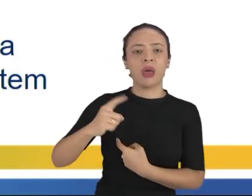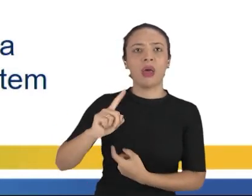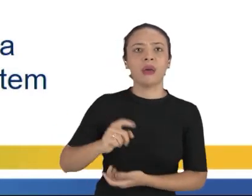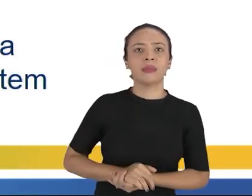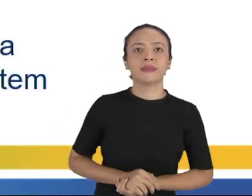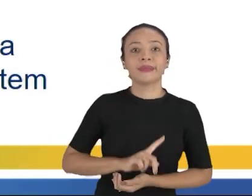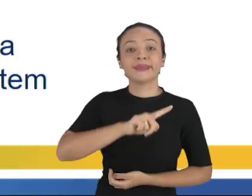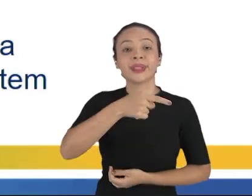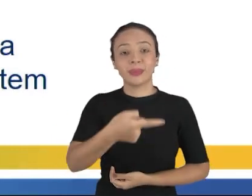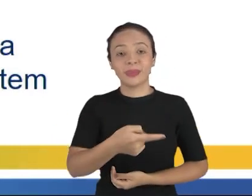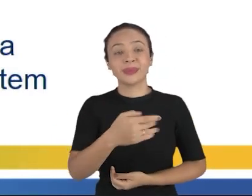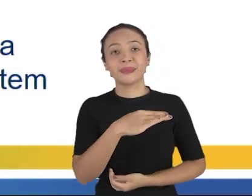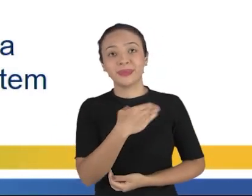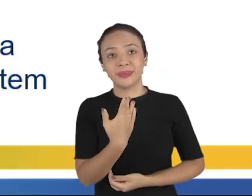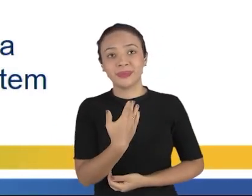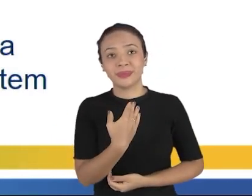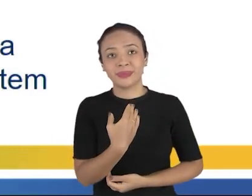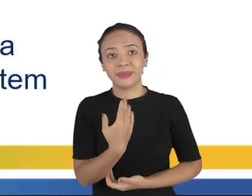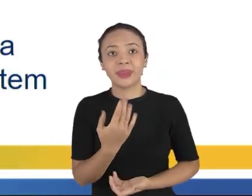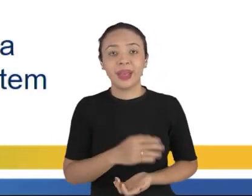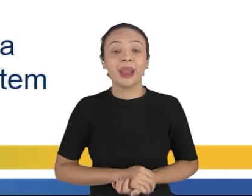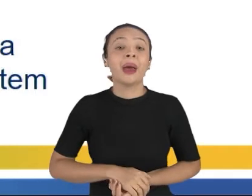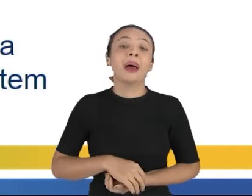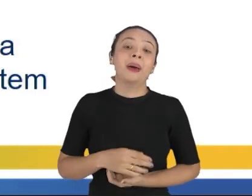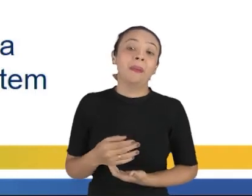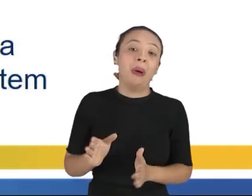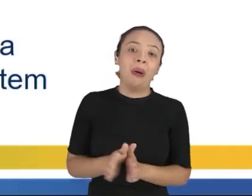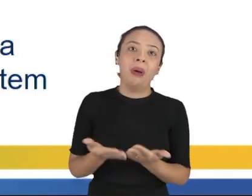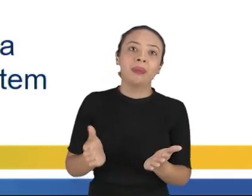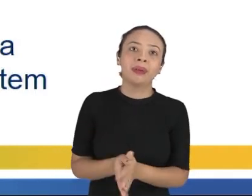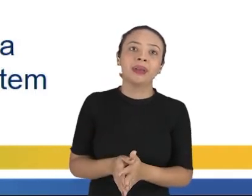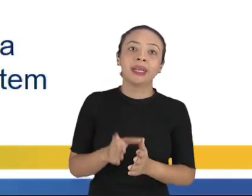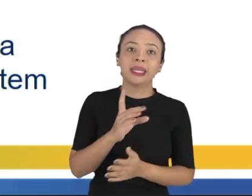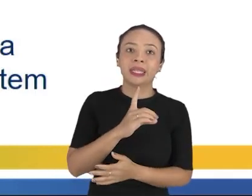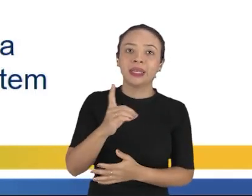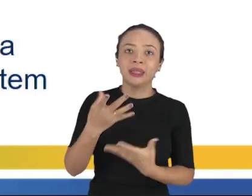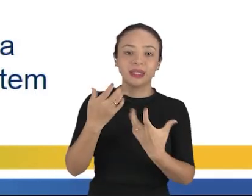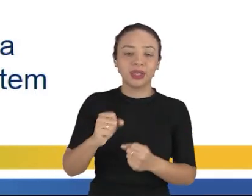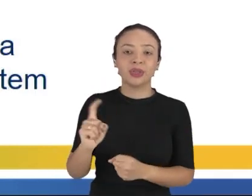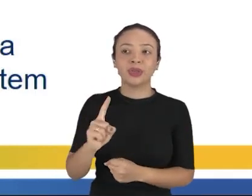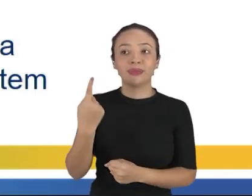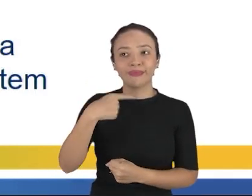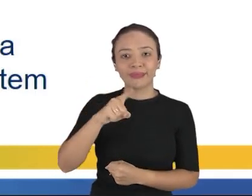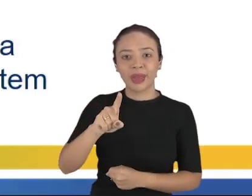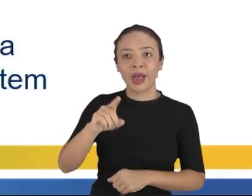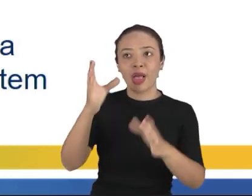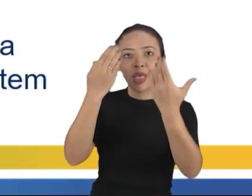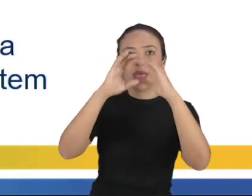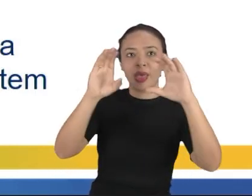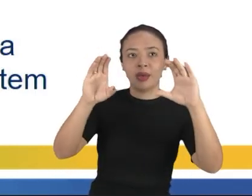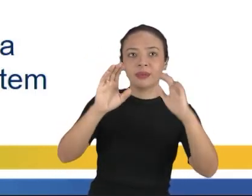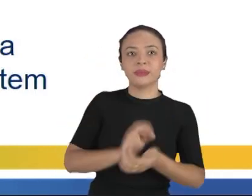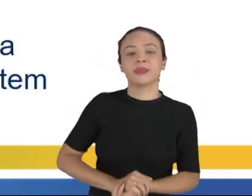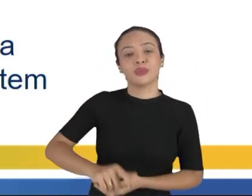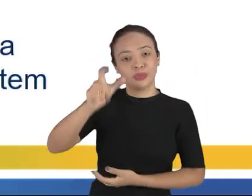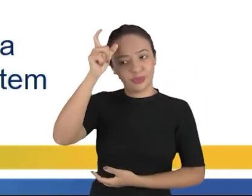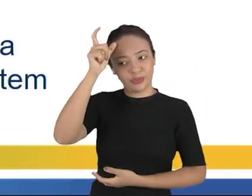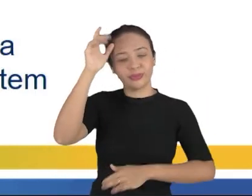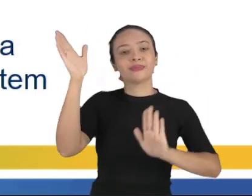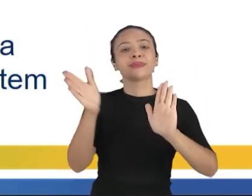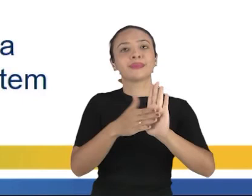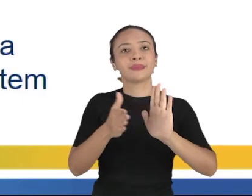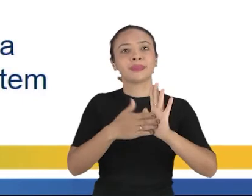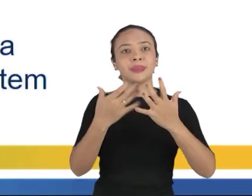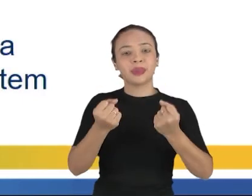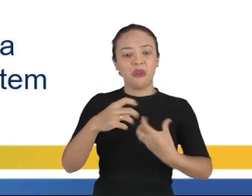Jack morreu. Como era uma figura miserável, Deus não permitiu que ele adentrasse o reino sagrado. O diabo cumpriu sua promessa, não ficou